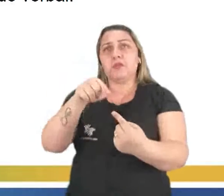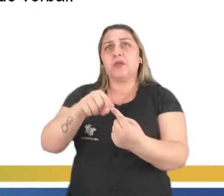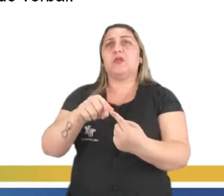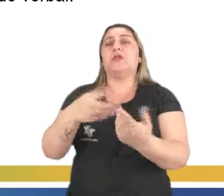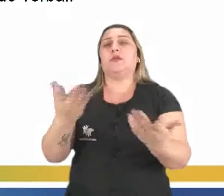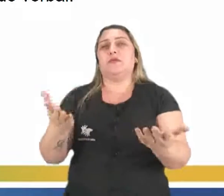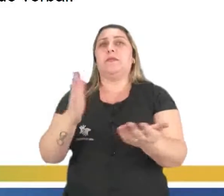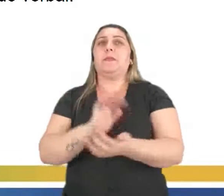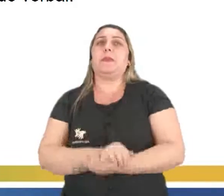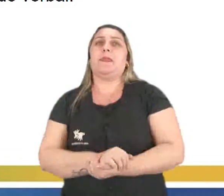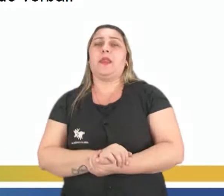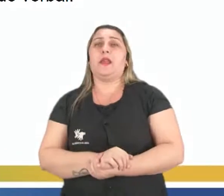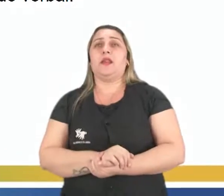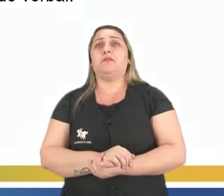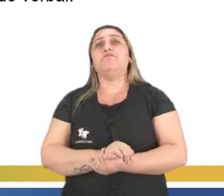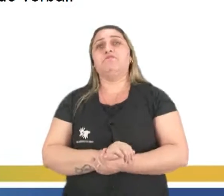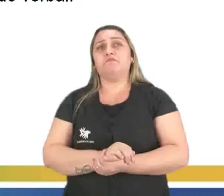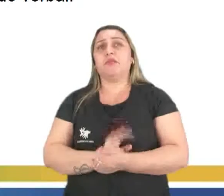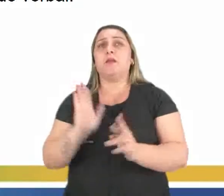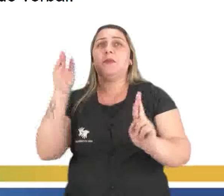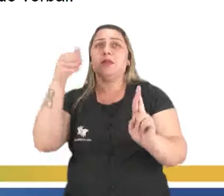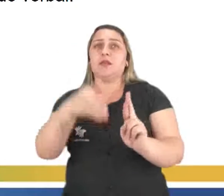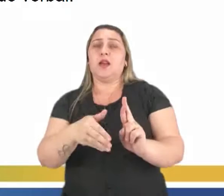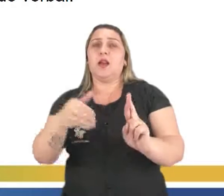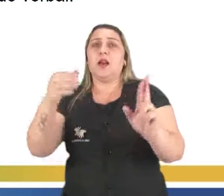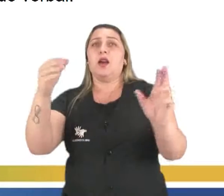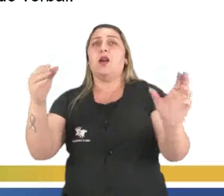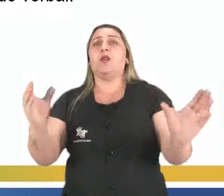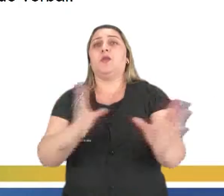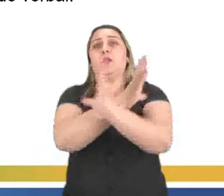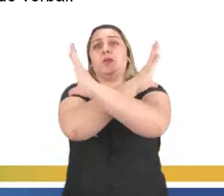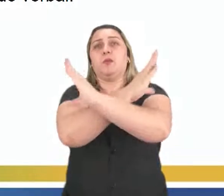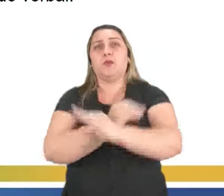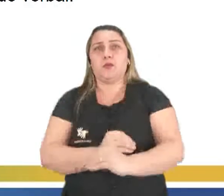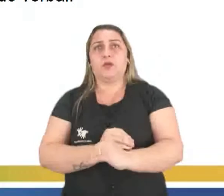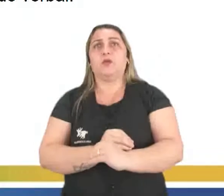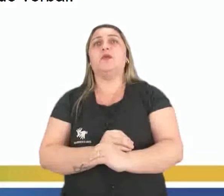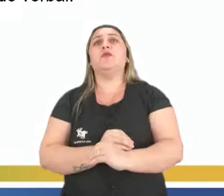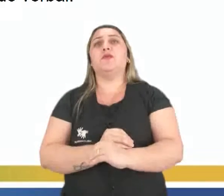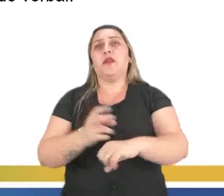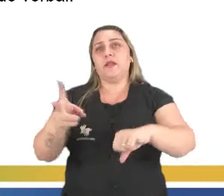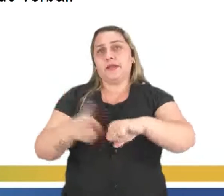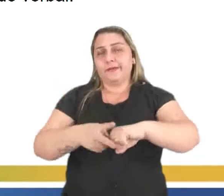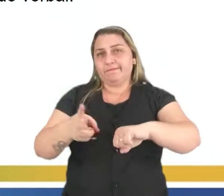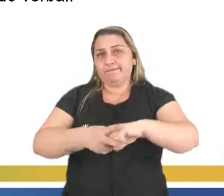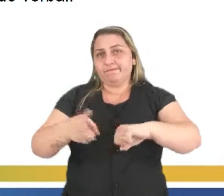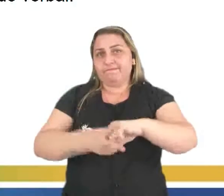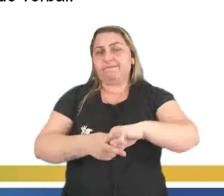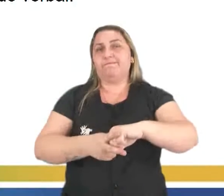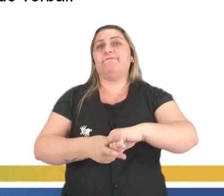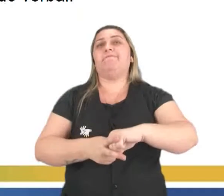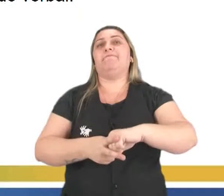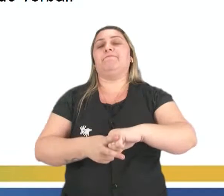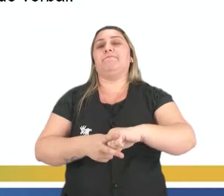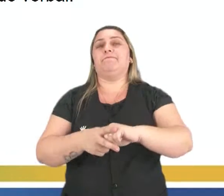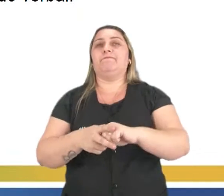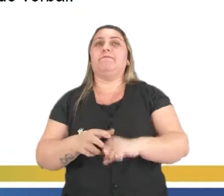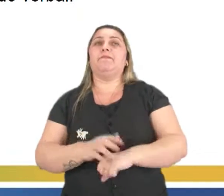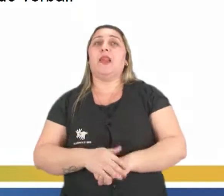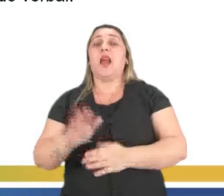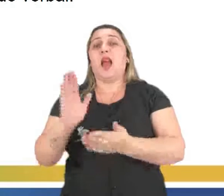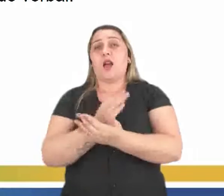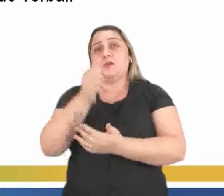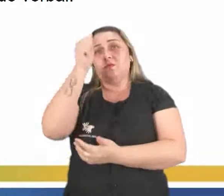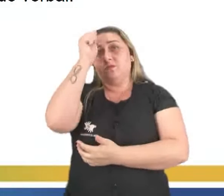finalidade, etc. Geralmente representadas por conjunções e flexões de tempo em modo verbal. Correto? Alguns